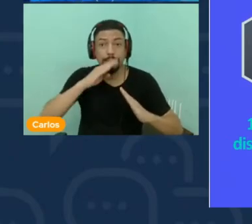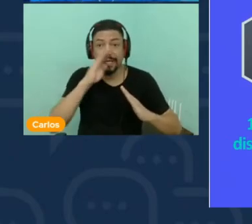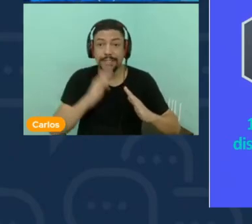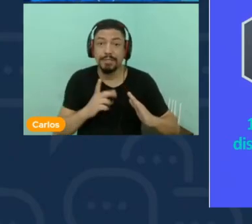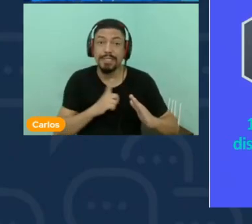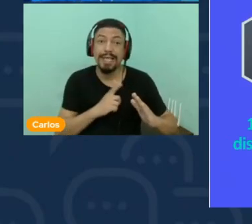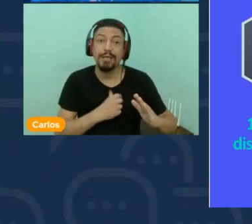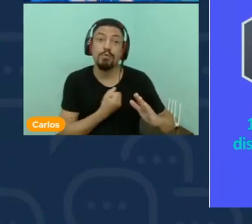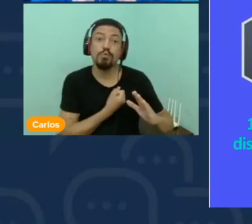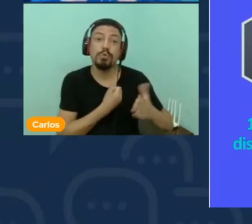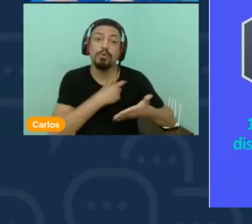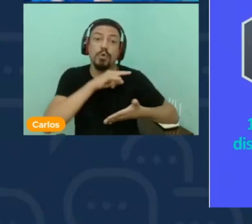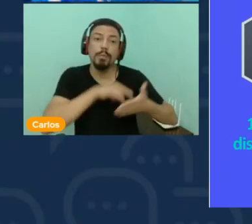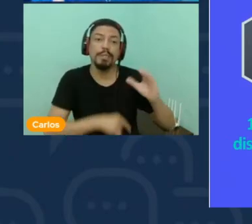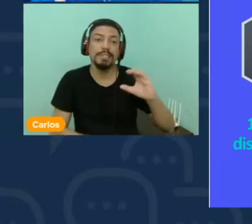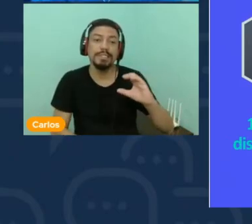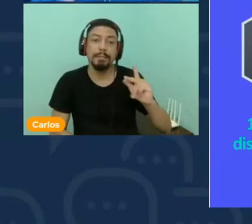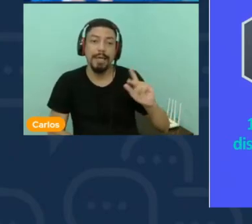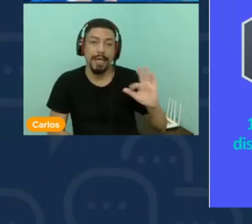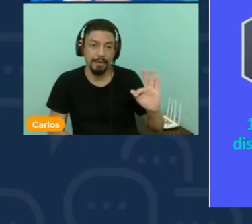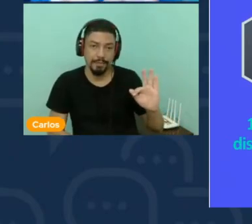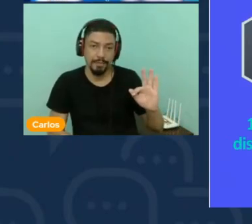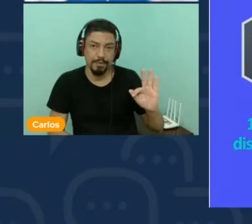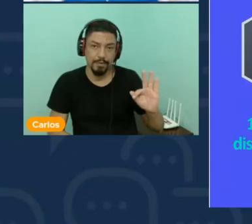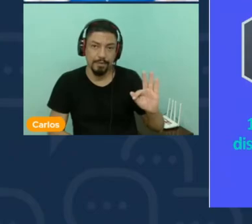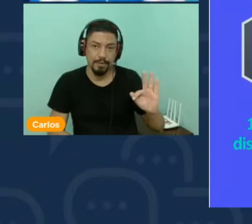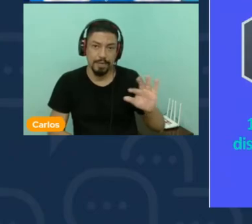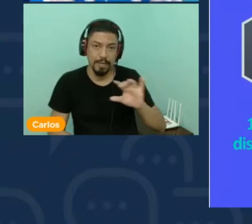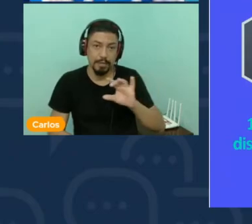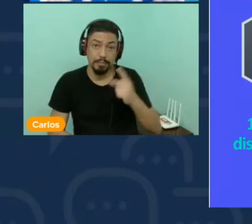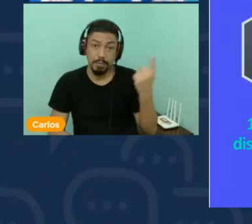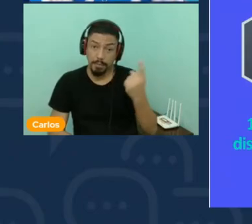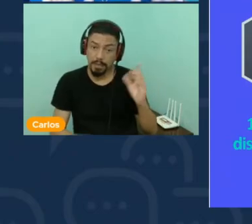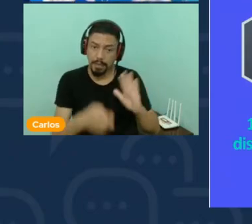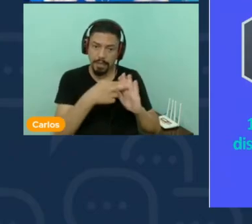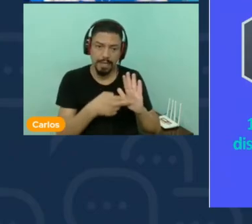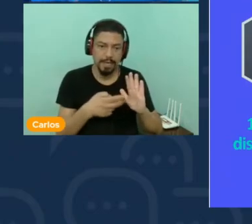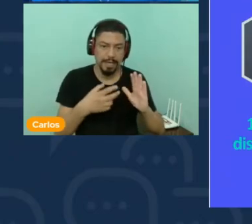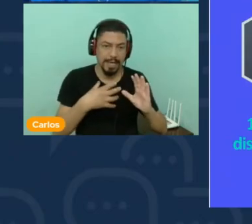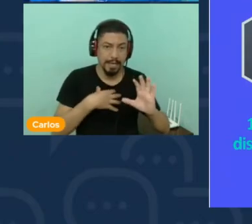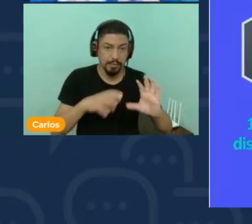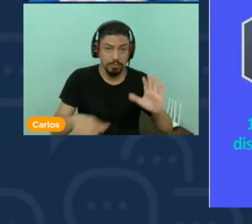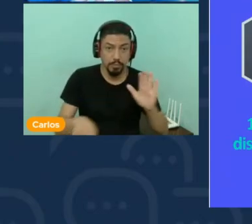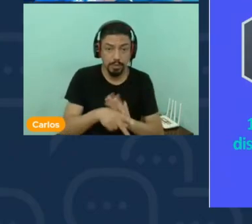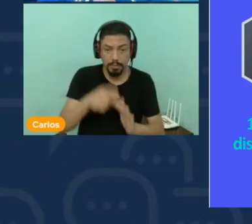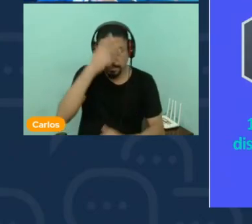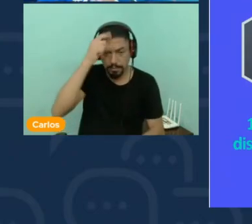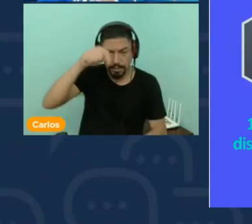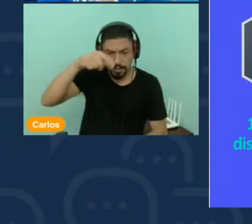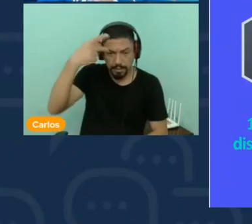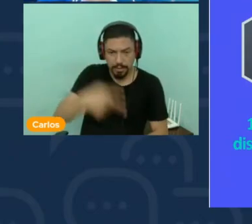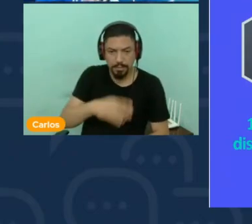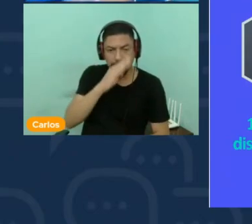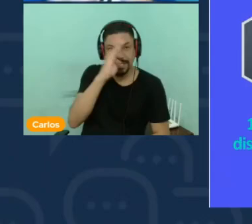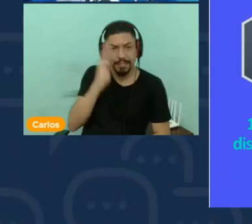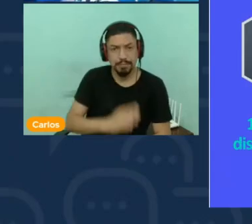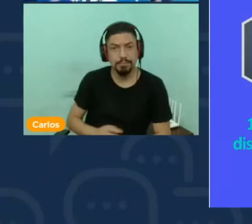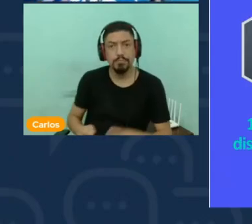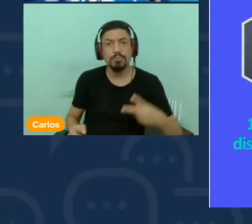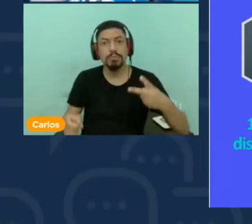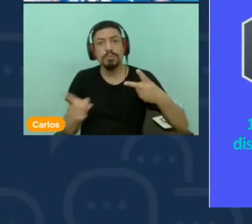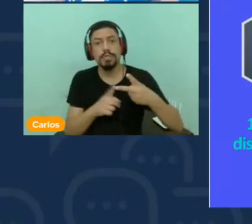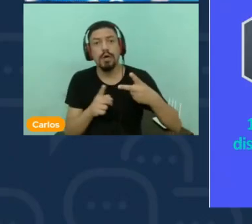um CPF. Então, é um prêmio por CPF, é o primeiro requisito, beleza? O segundo requisito